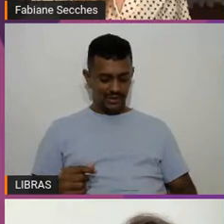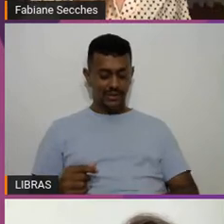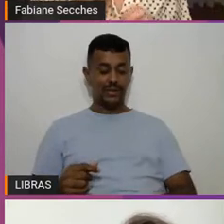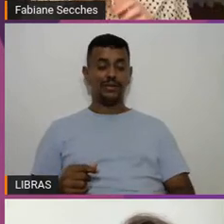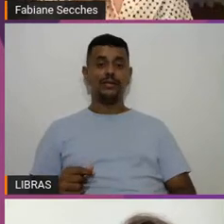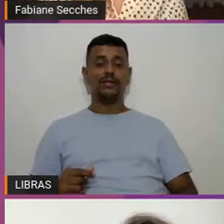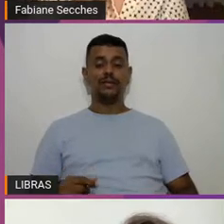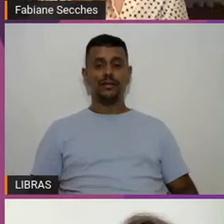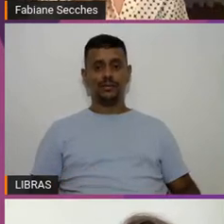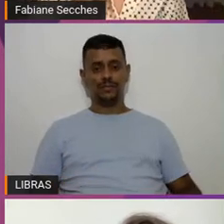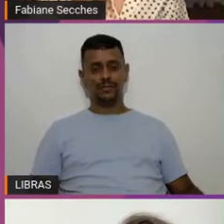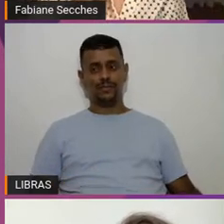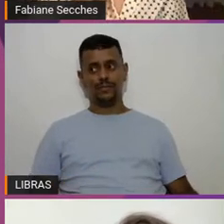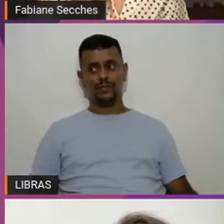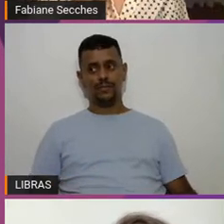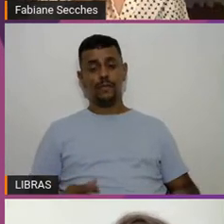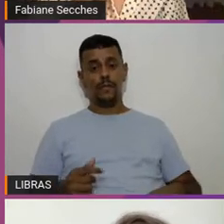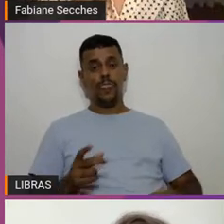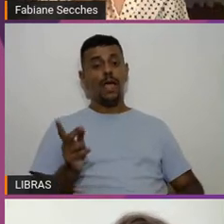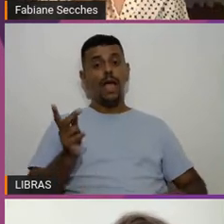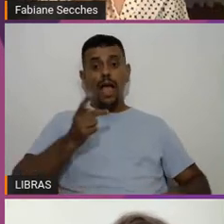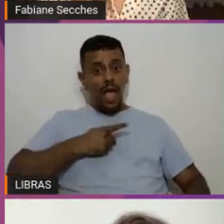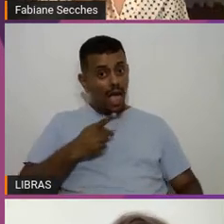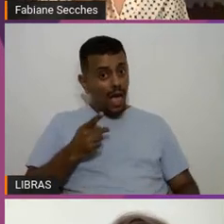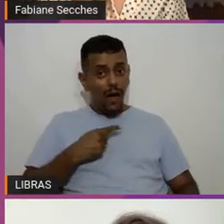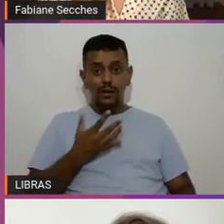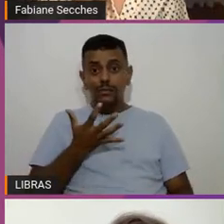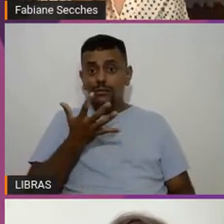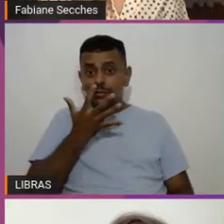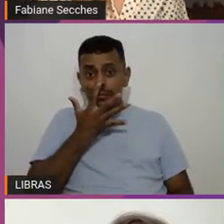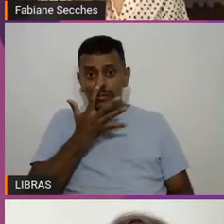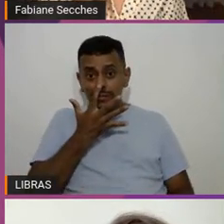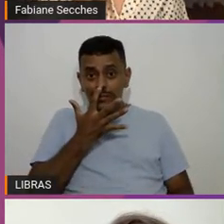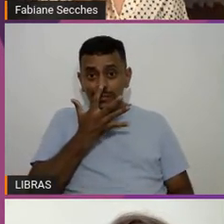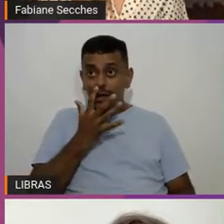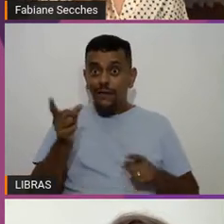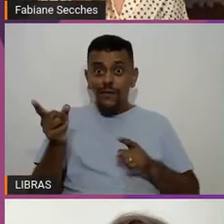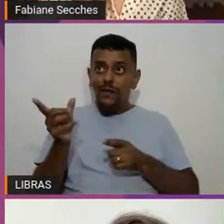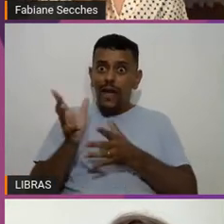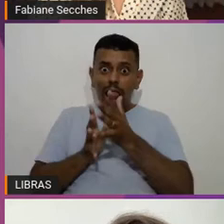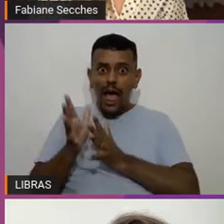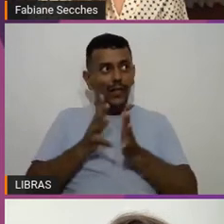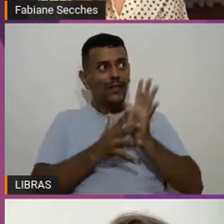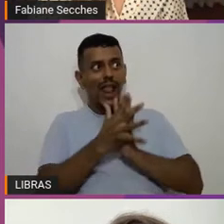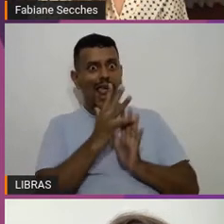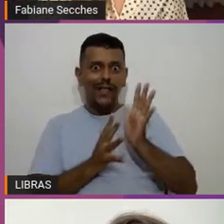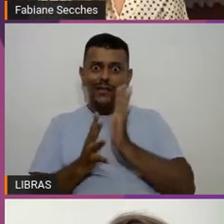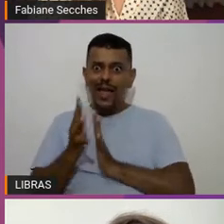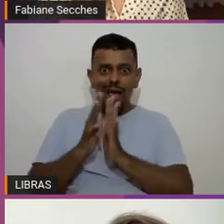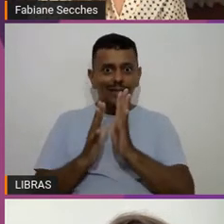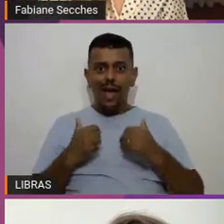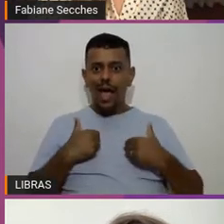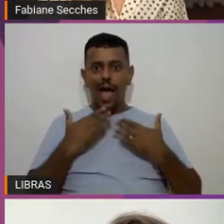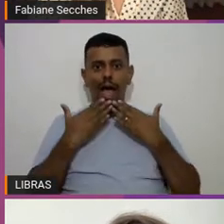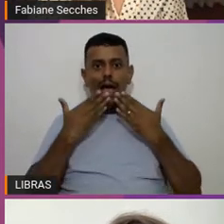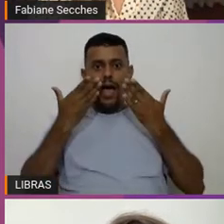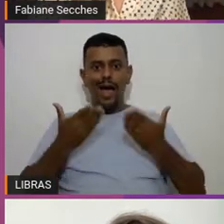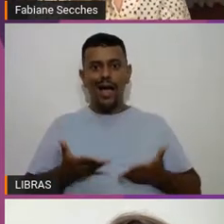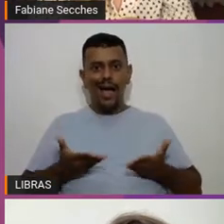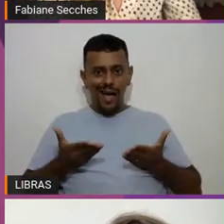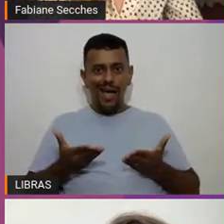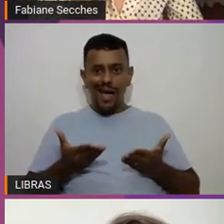Olá eu sou fascinada aqui como que vocês estão estão falando porque eu acho que realmente